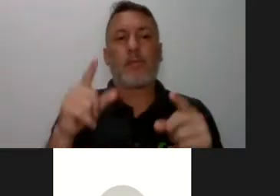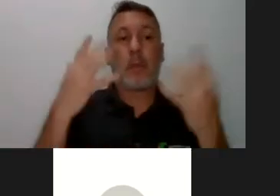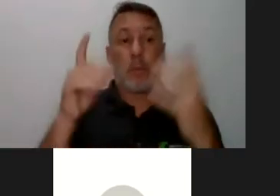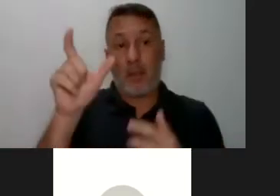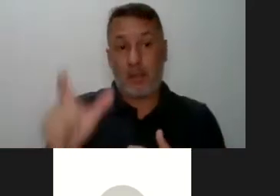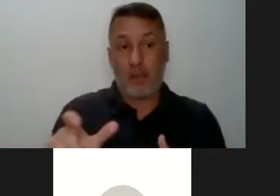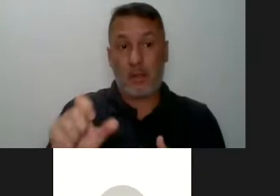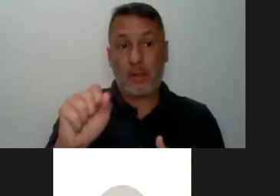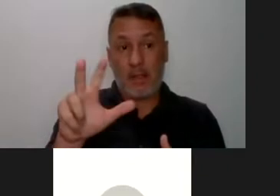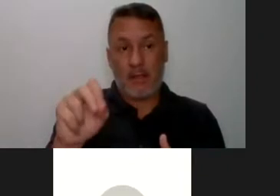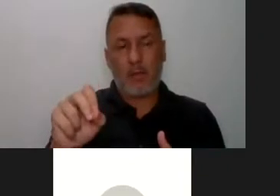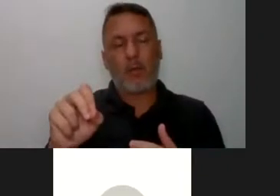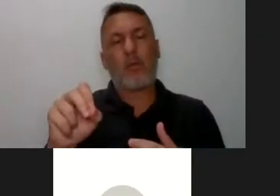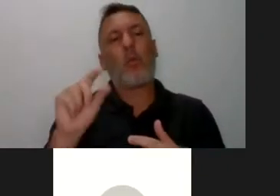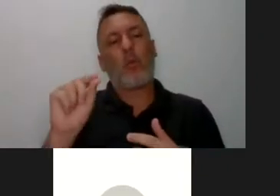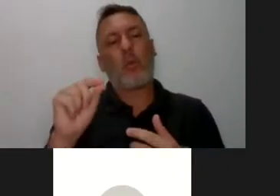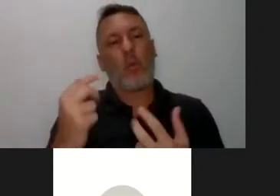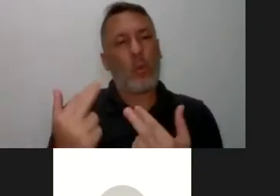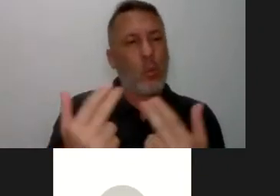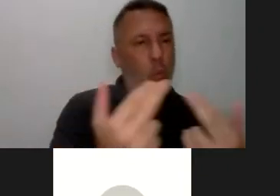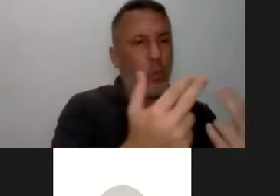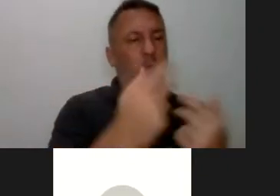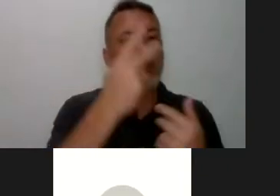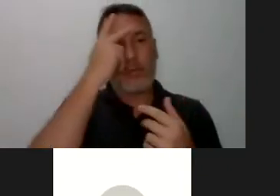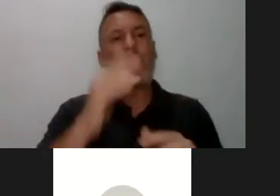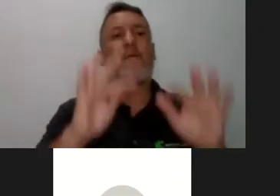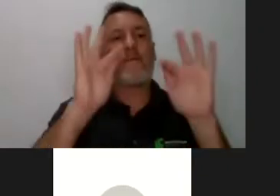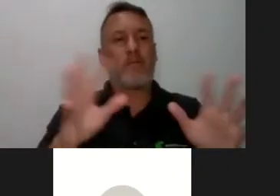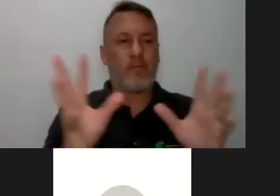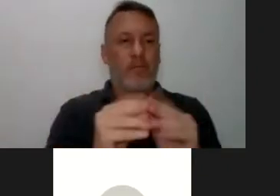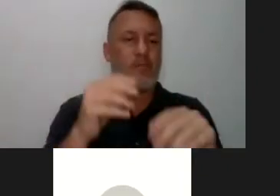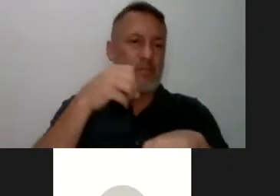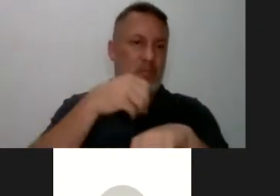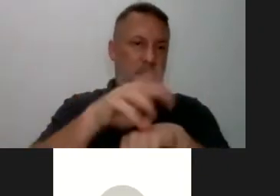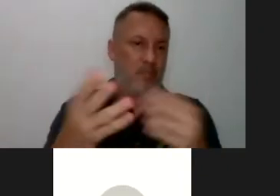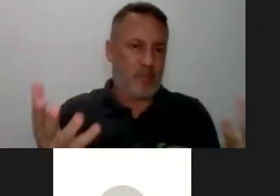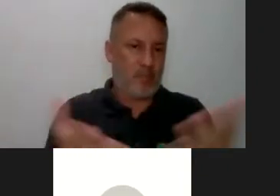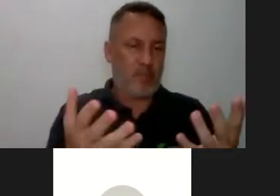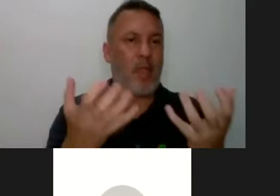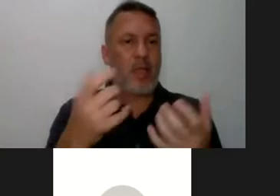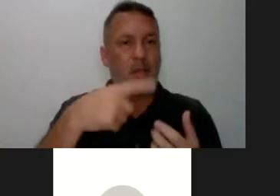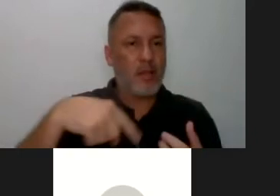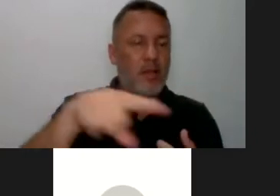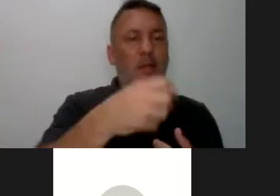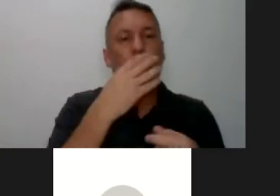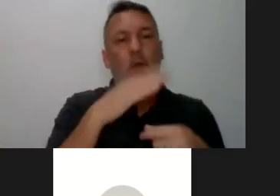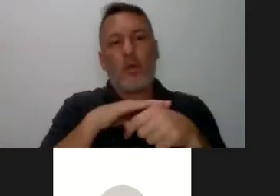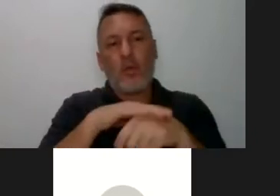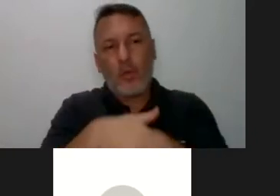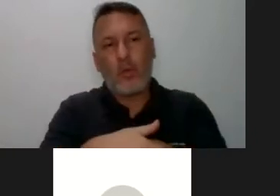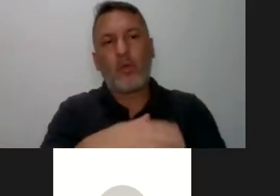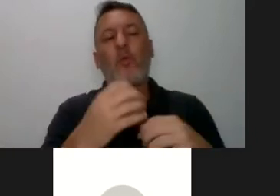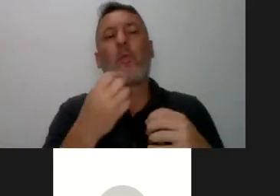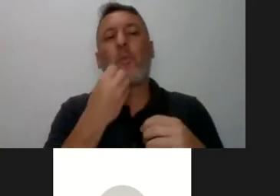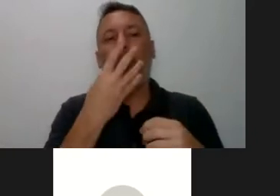o faço e estendo para todos, e finalizo a minha fala desejando uma boa noite a todos, um